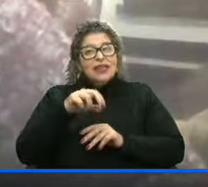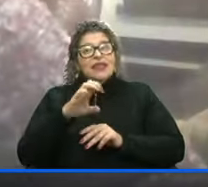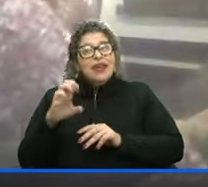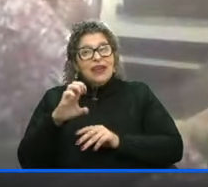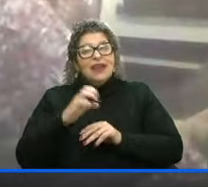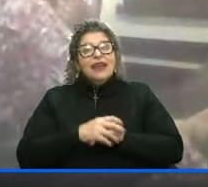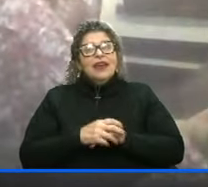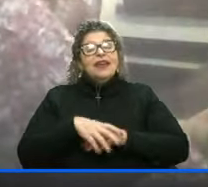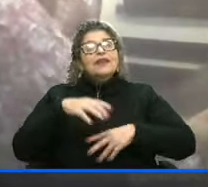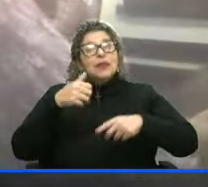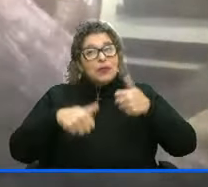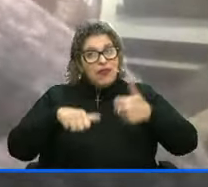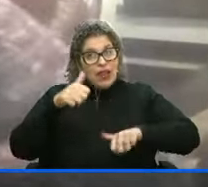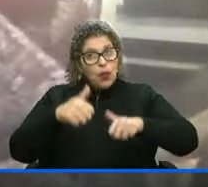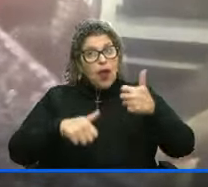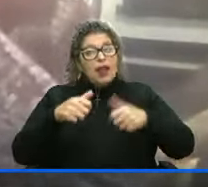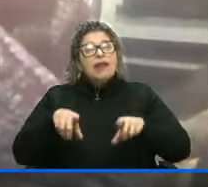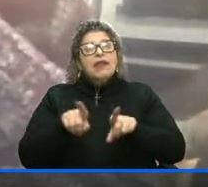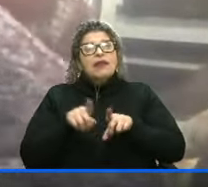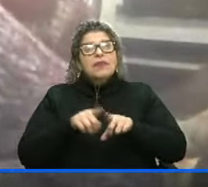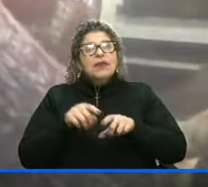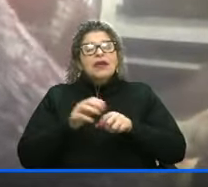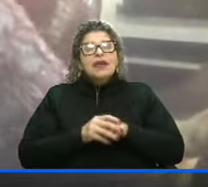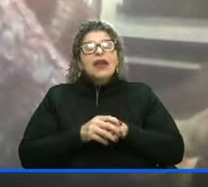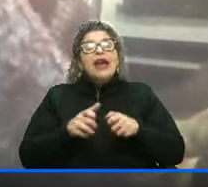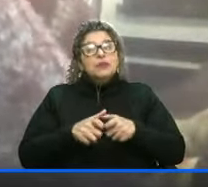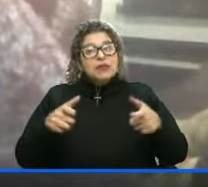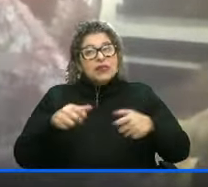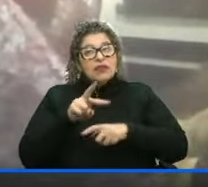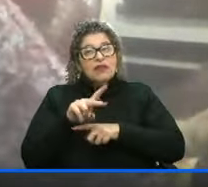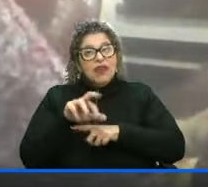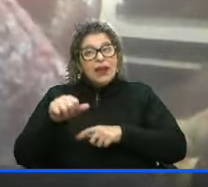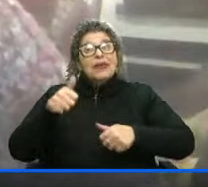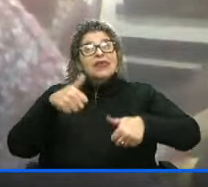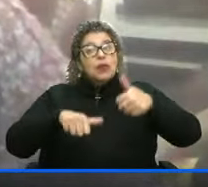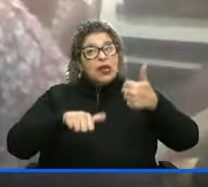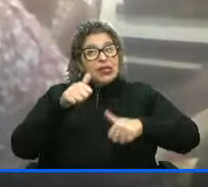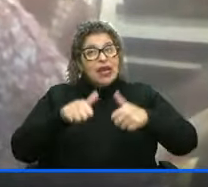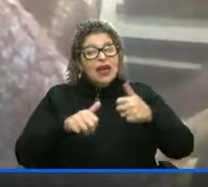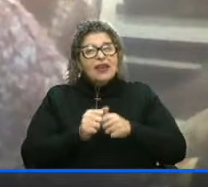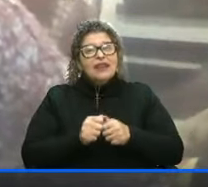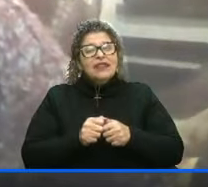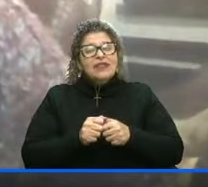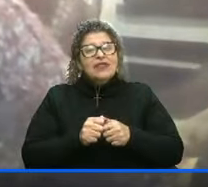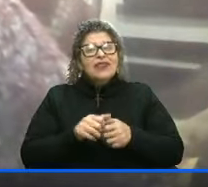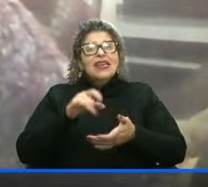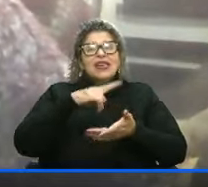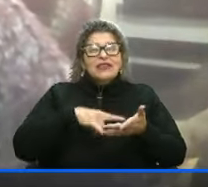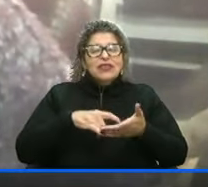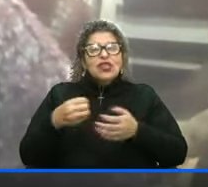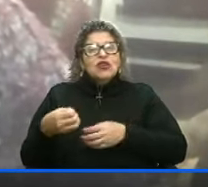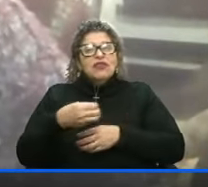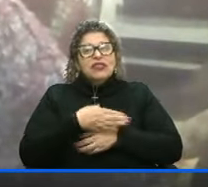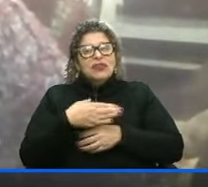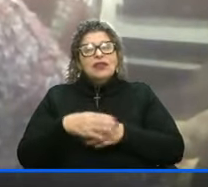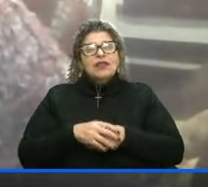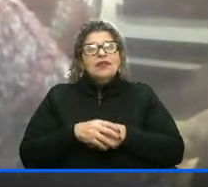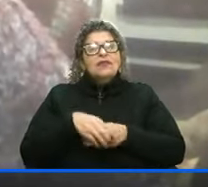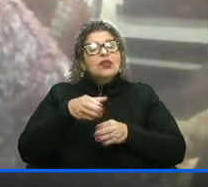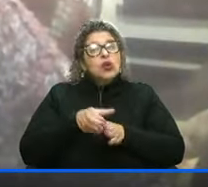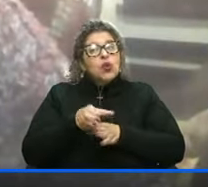Simone fala da qualidade, né, é a expansão da vaga, mas é a qualidade. Fala de credenciamento, renovação, chegando ao